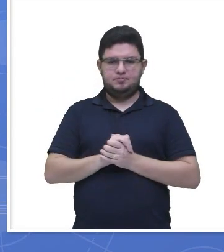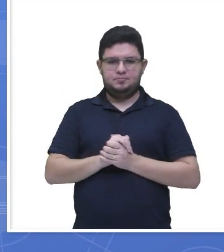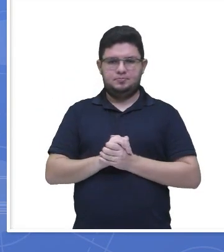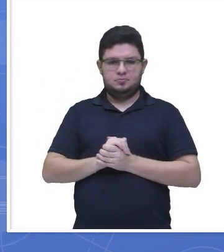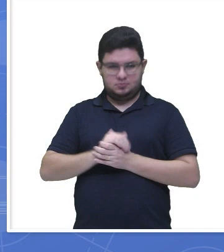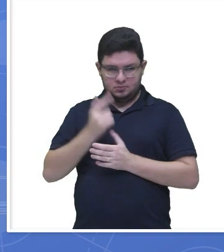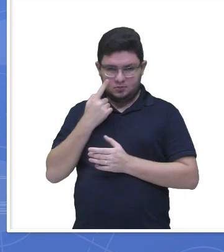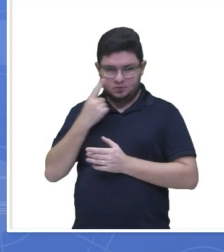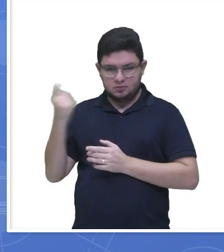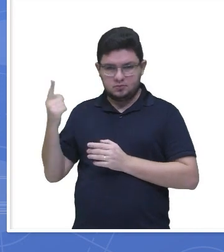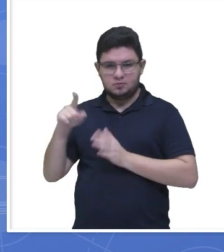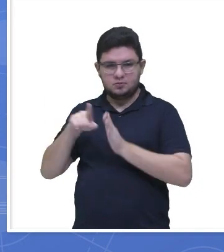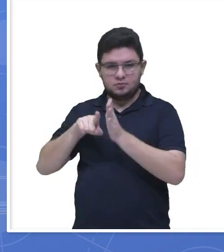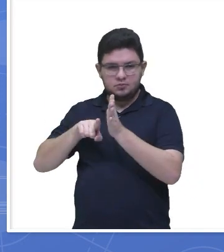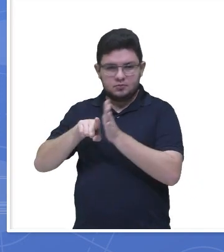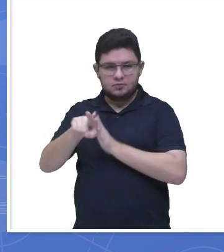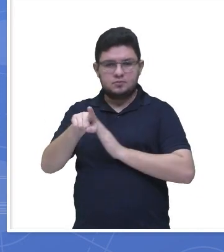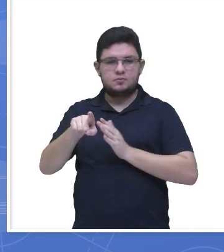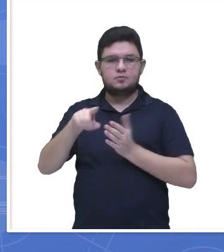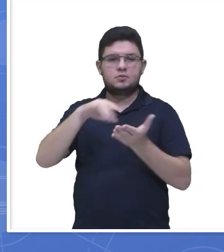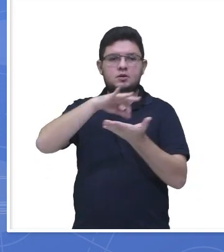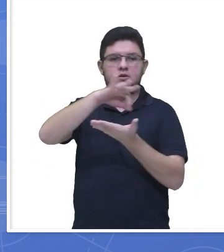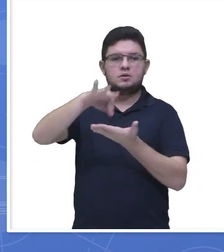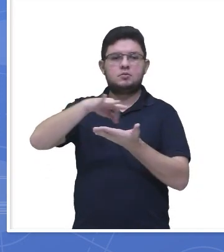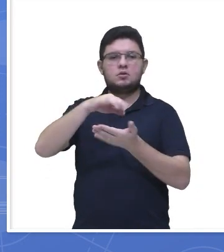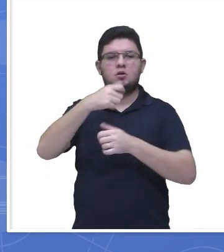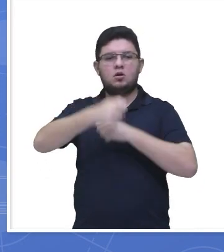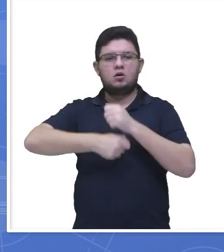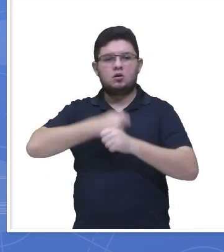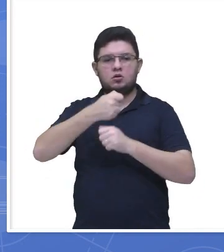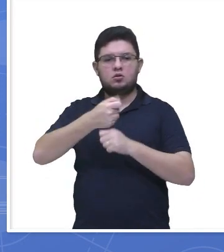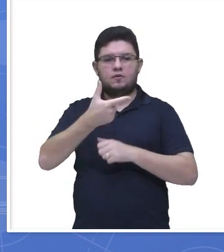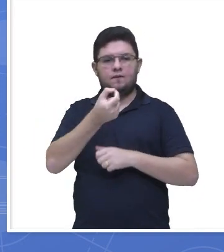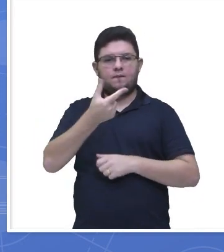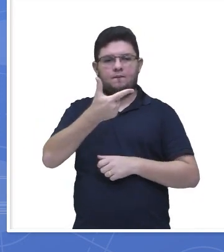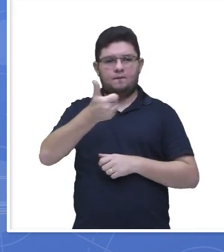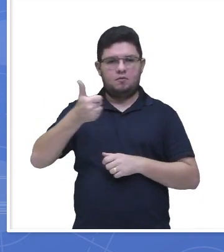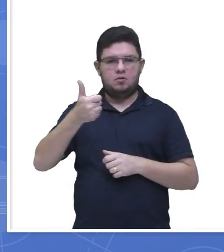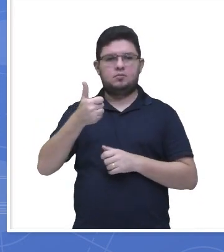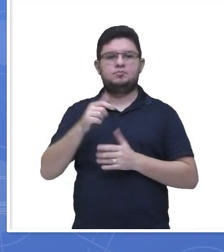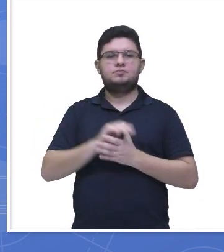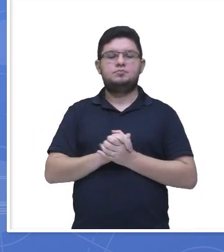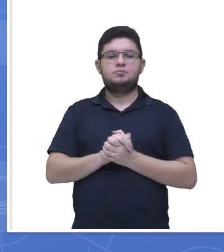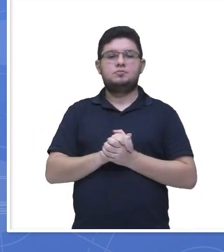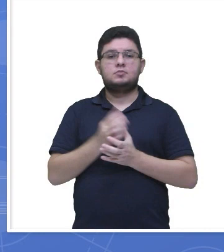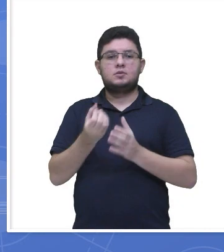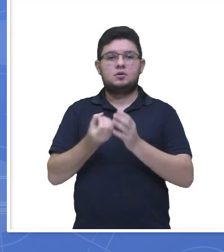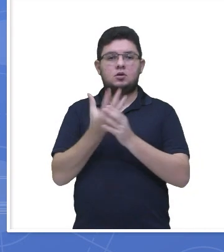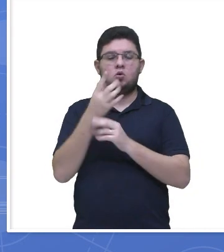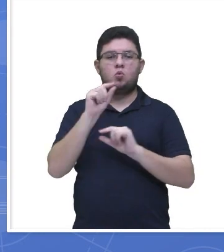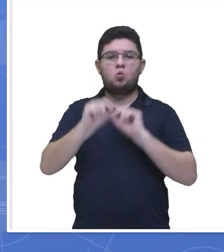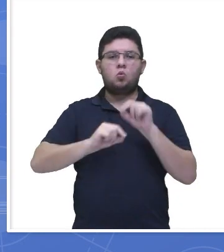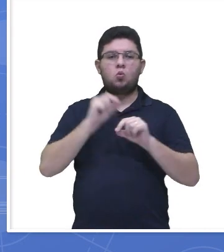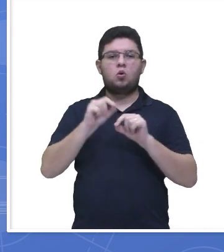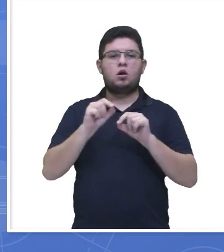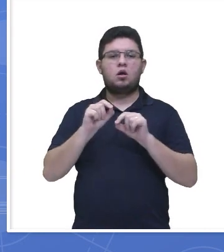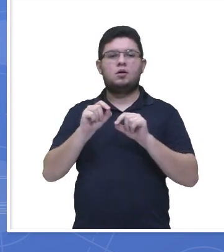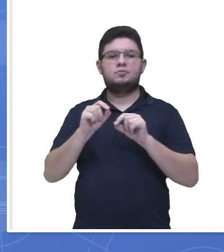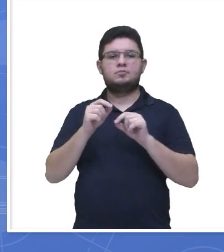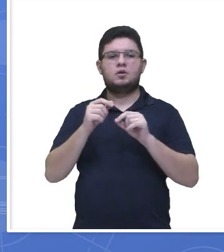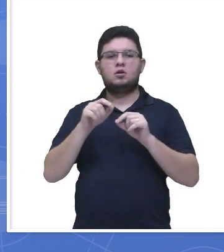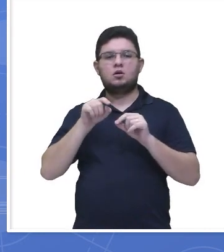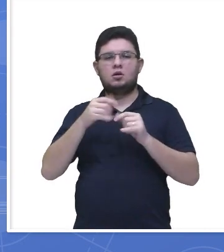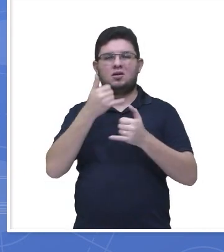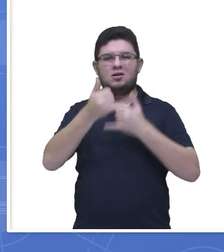Então tá aí, ó, Semeando 2021. Com relação à criação do jogo de xadrez, existem diversas histórias e